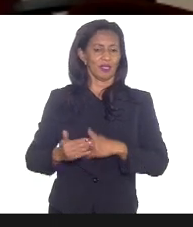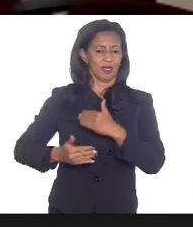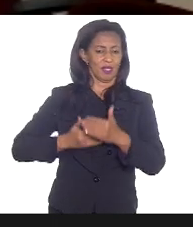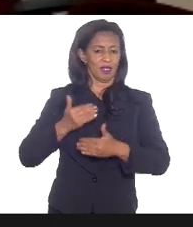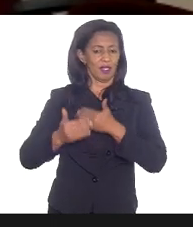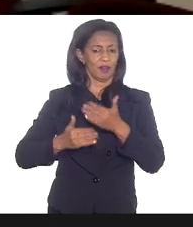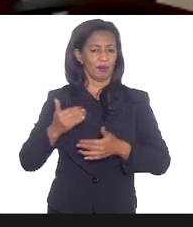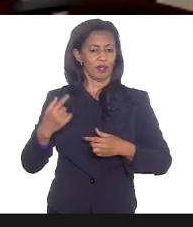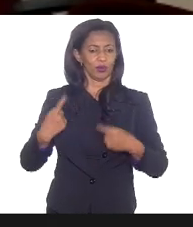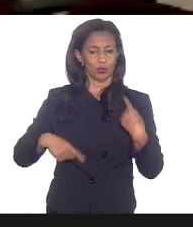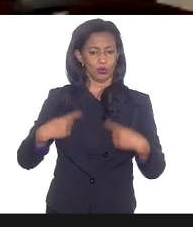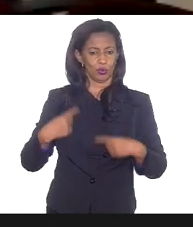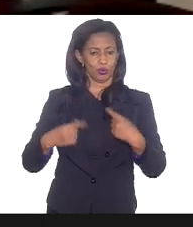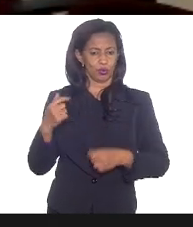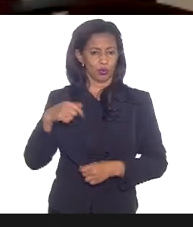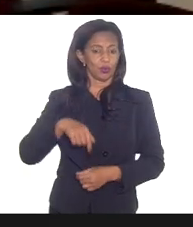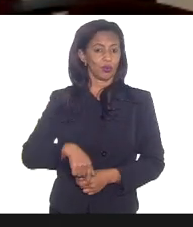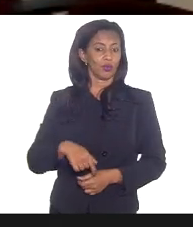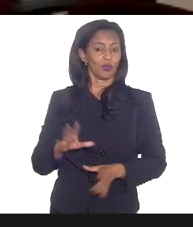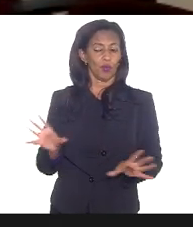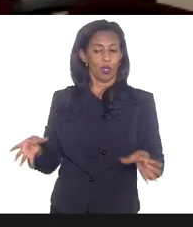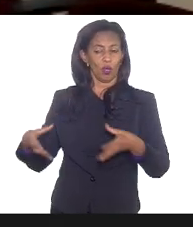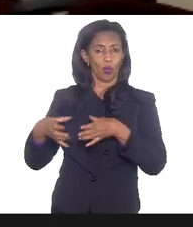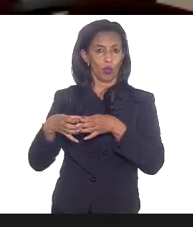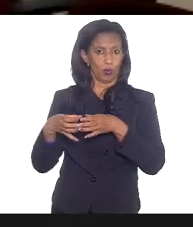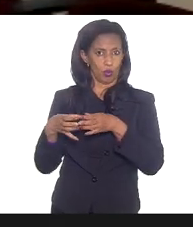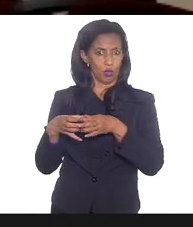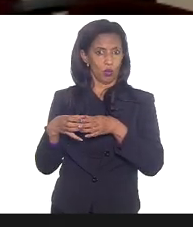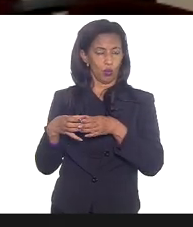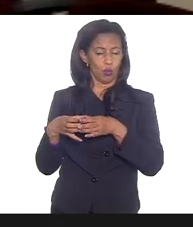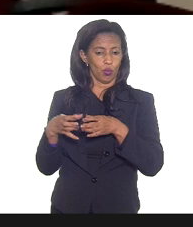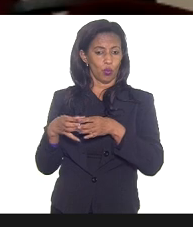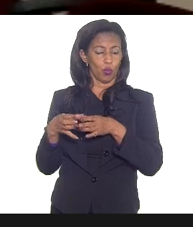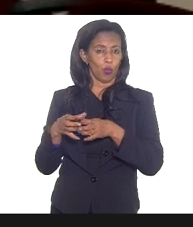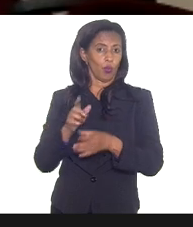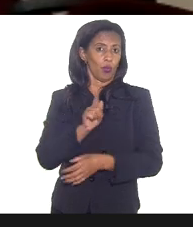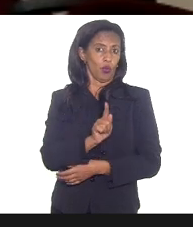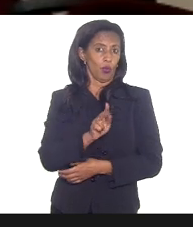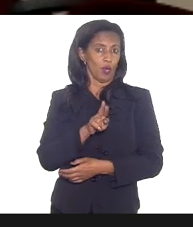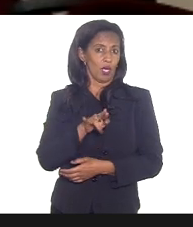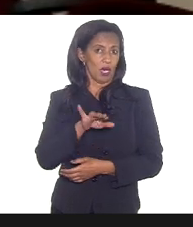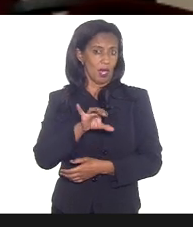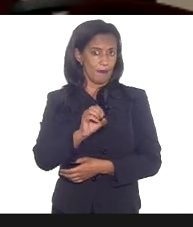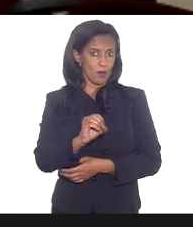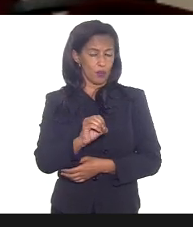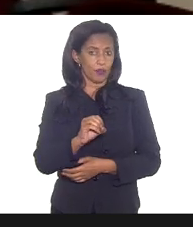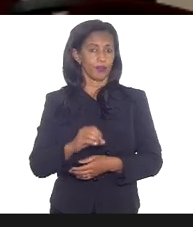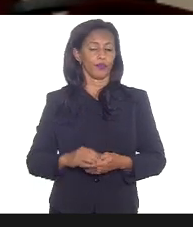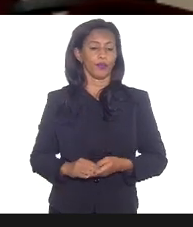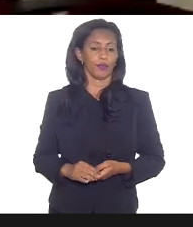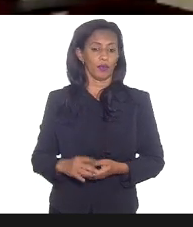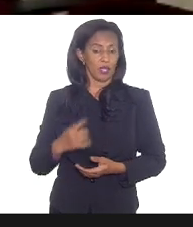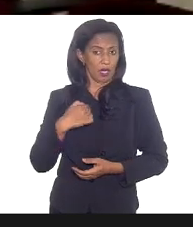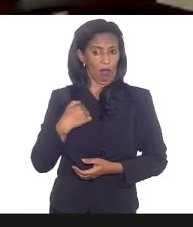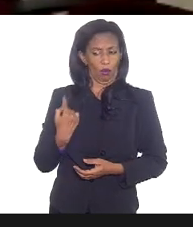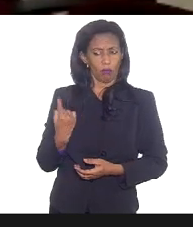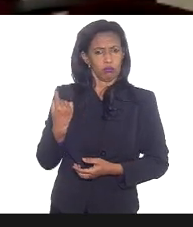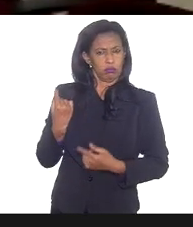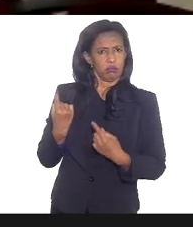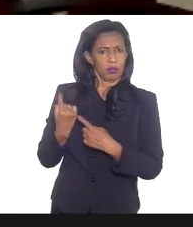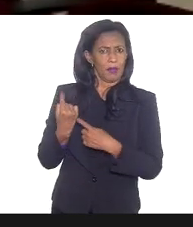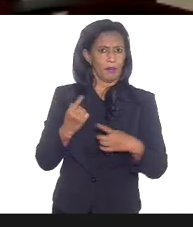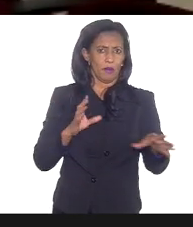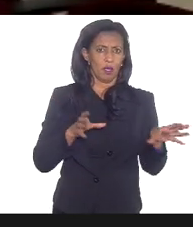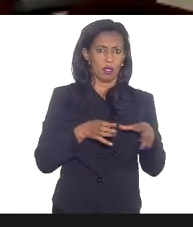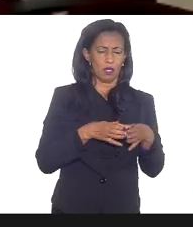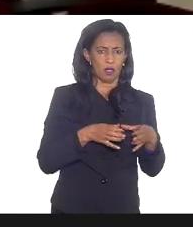de discussão aqui, foi reunir um grupo, né, do Grêmio, e eu, né, e a minha